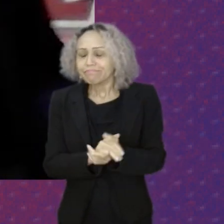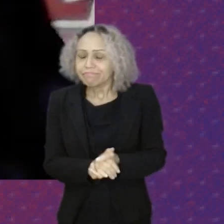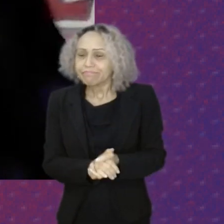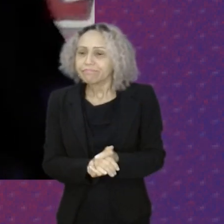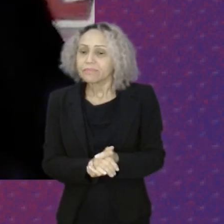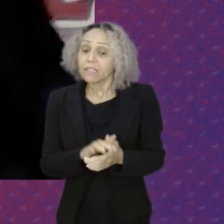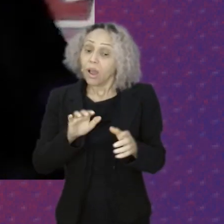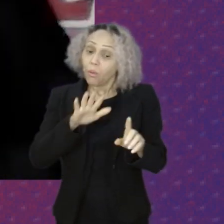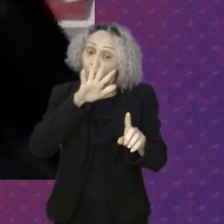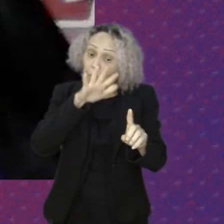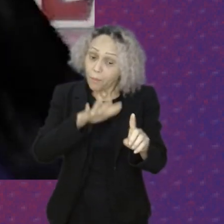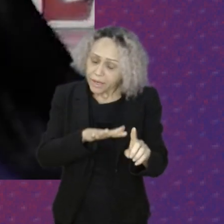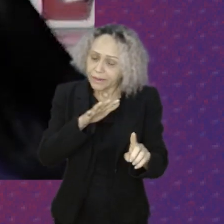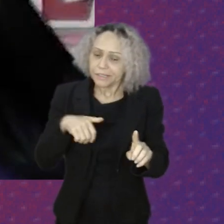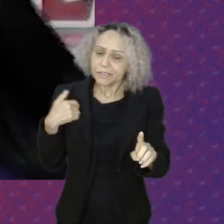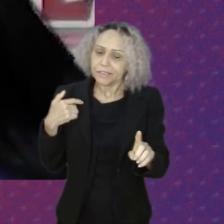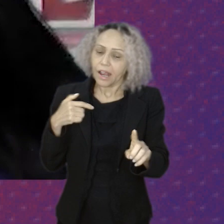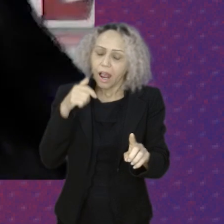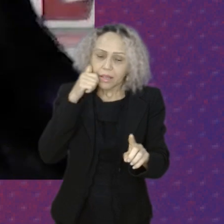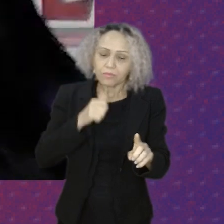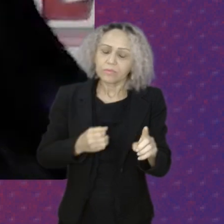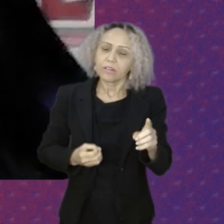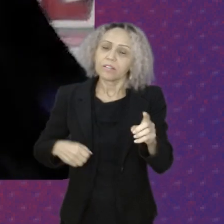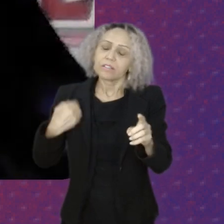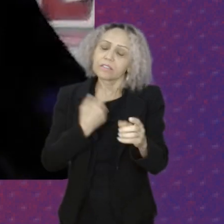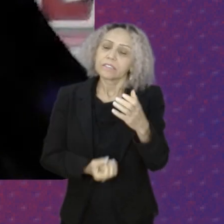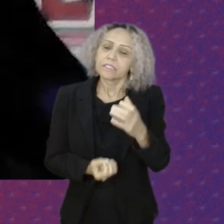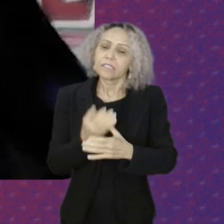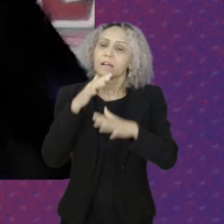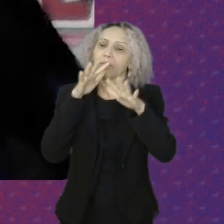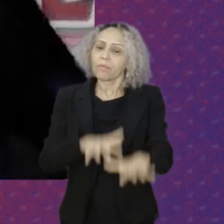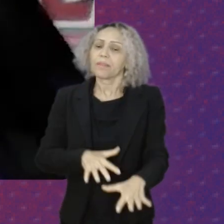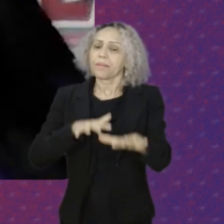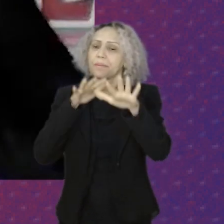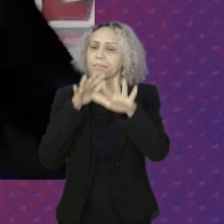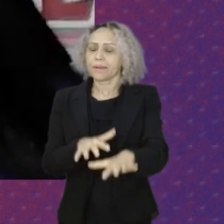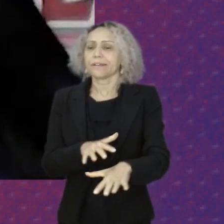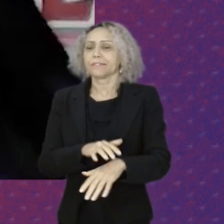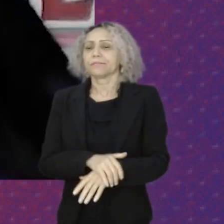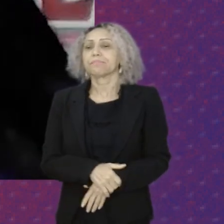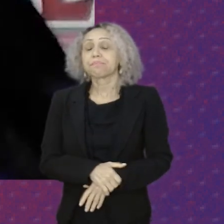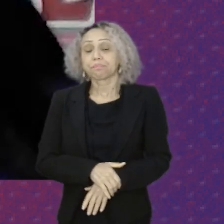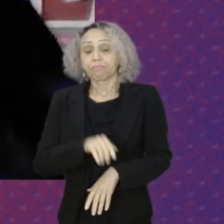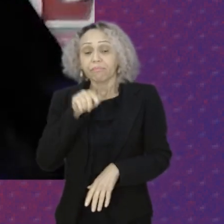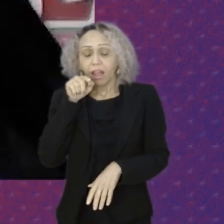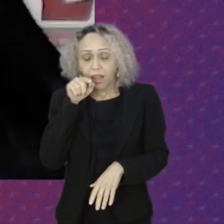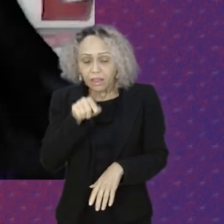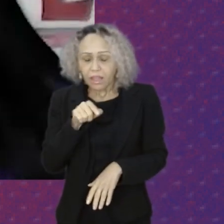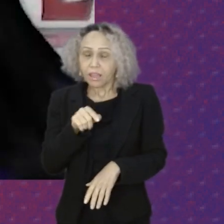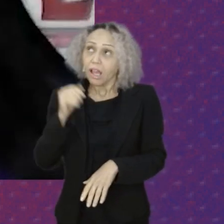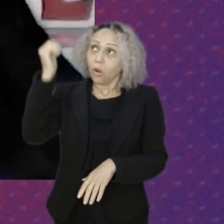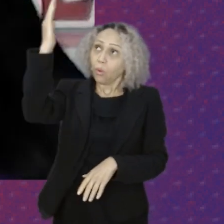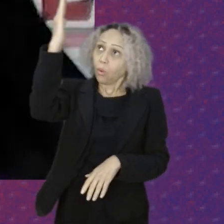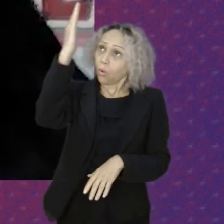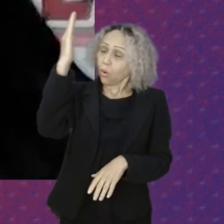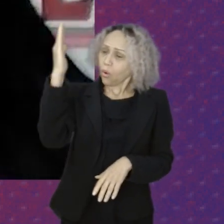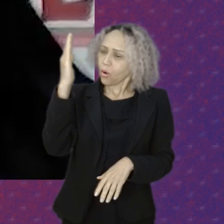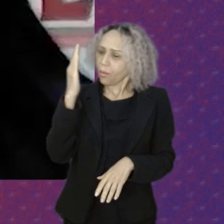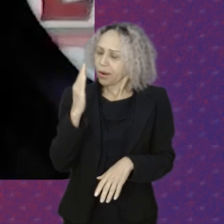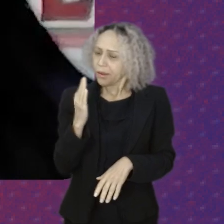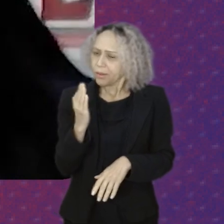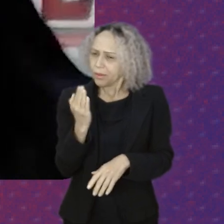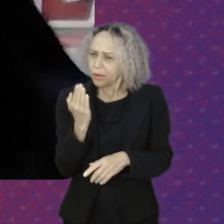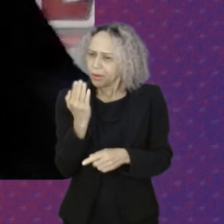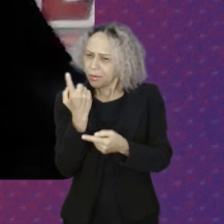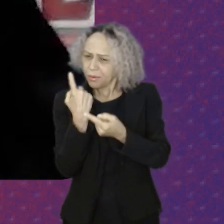tema pela reconstrução do Brasil e pelo bem viver. E nessa reconstrução do Brasil e nas pautas da